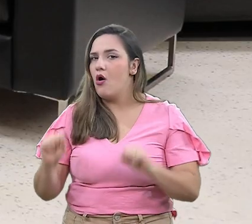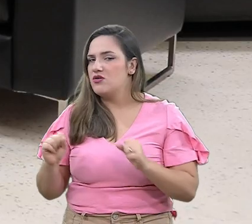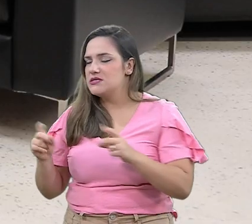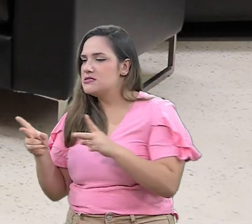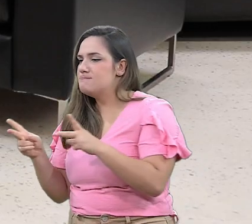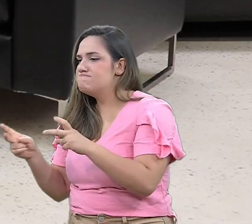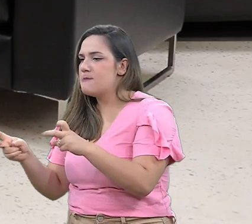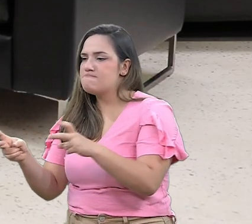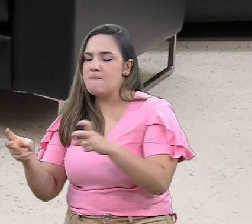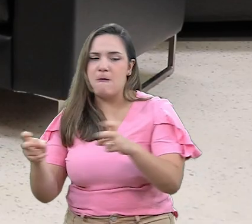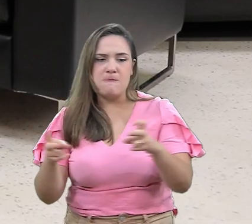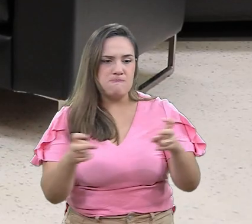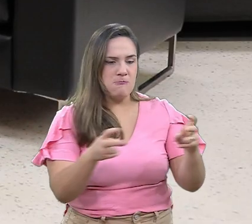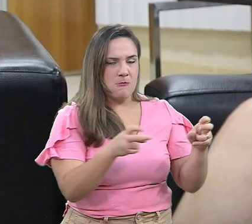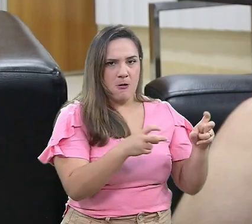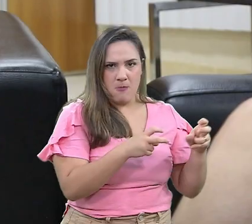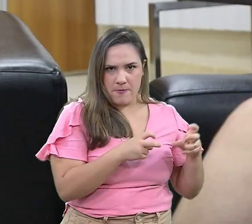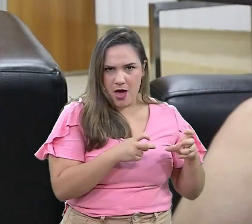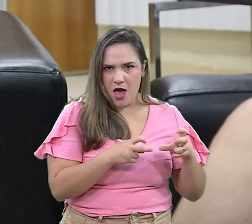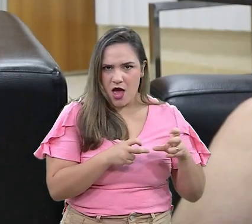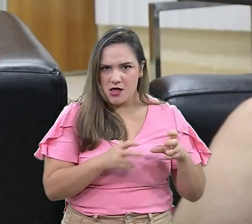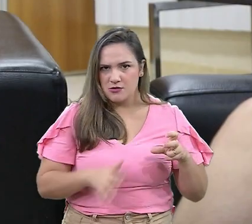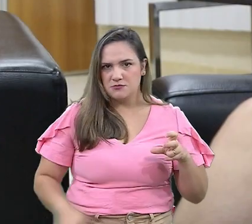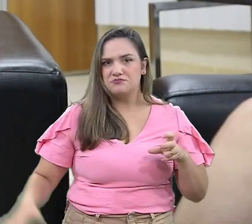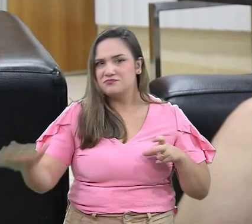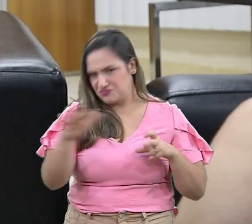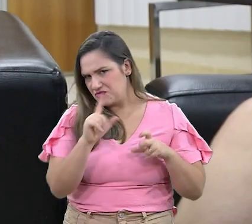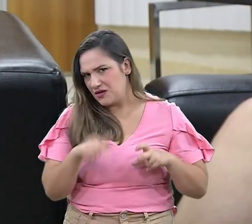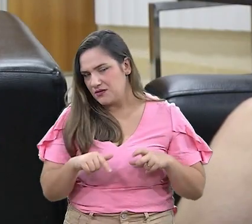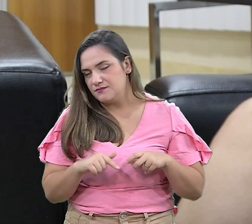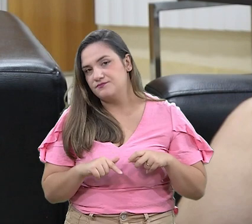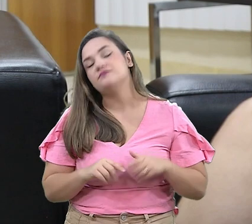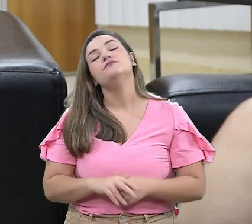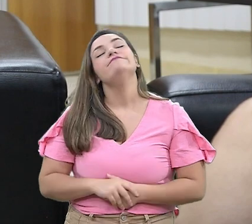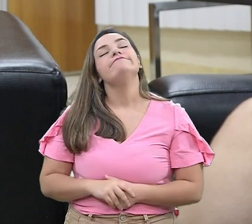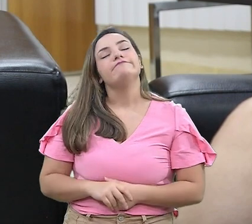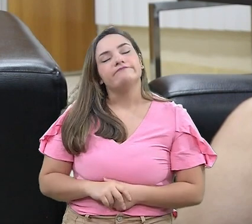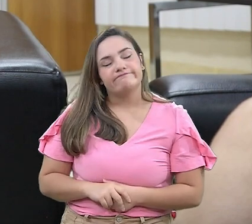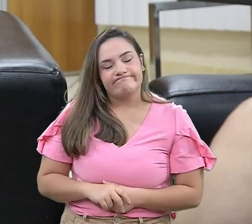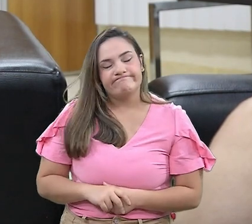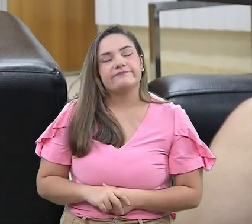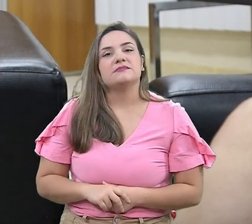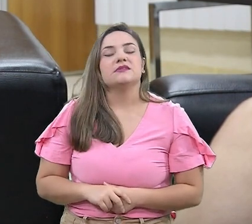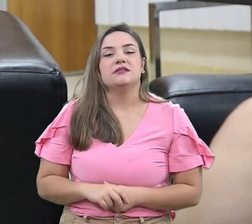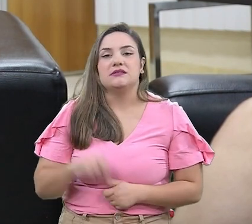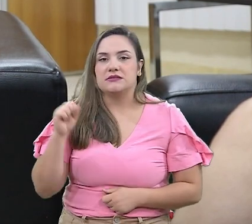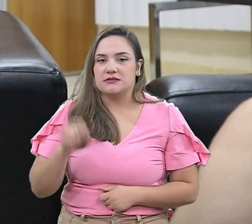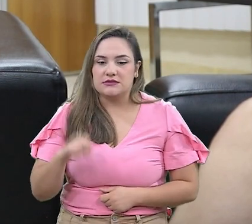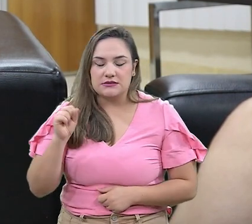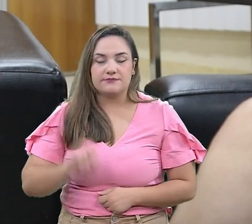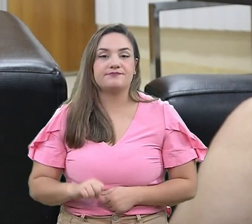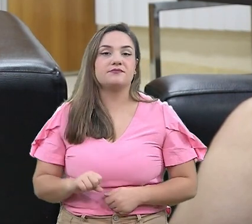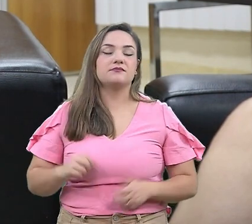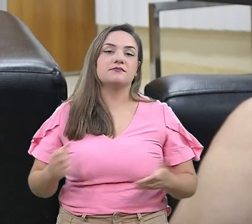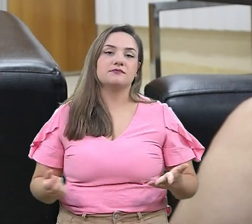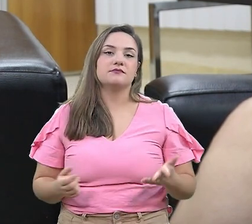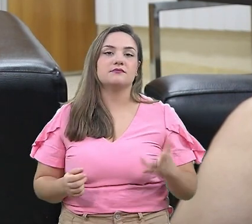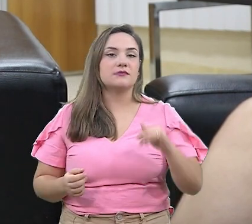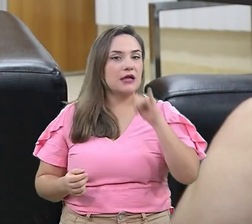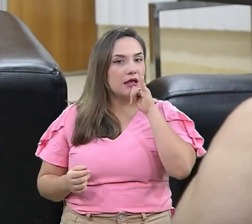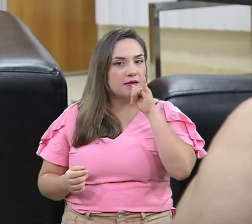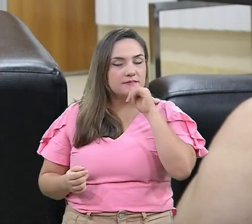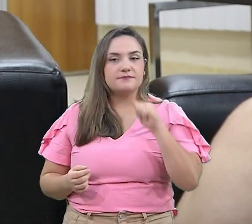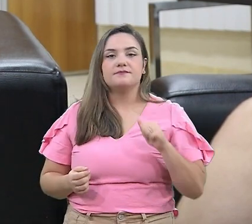de perceber essas situações fora do comum, né? Porque o impacto é muito forte do assédio. Por dados também, né? Então, você pode